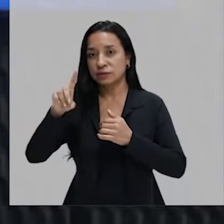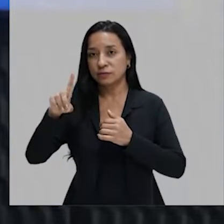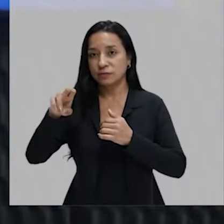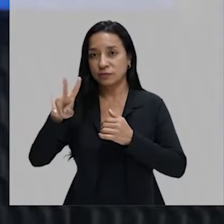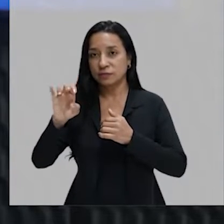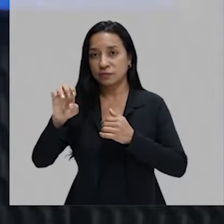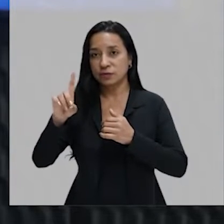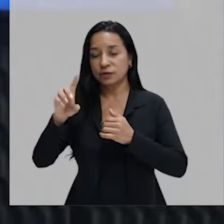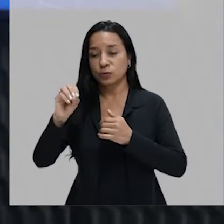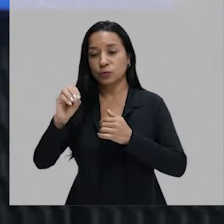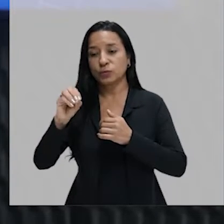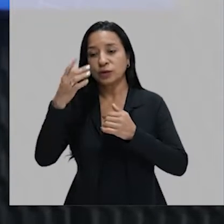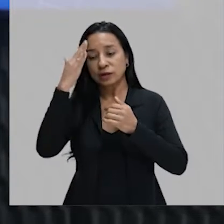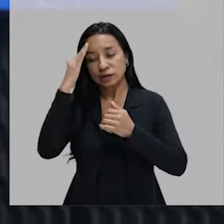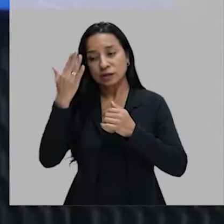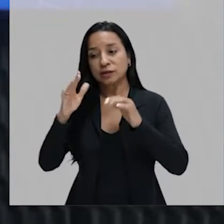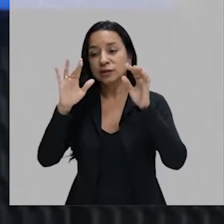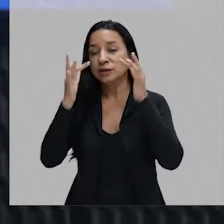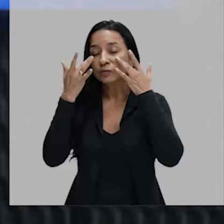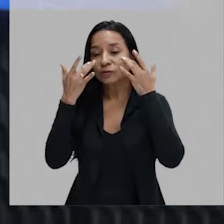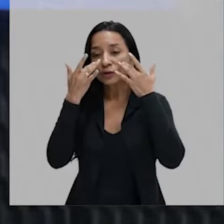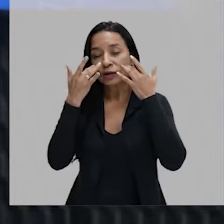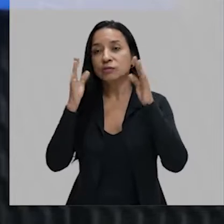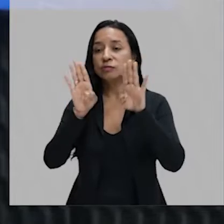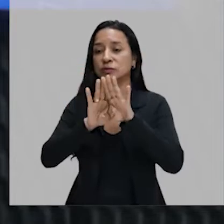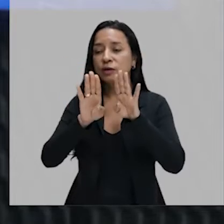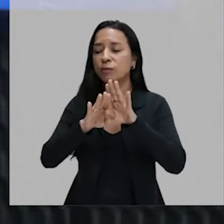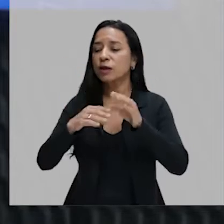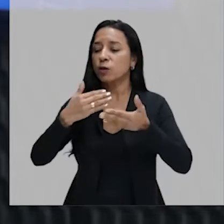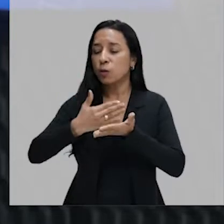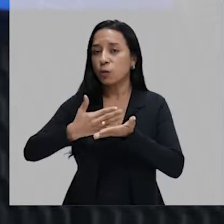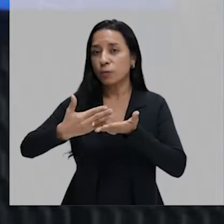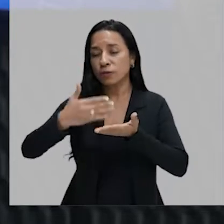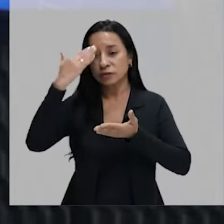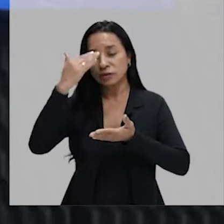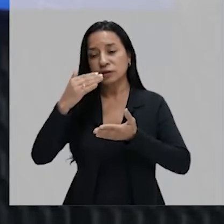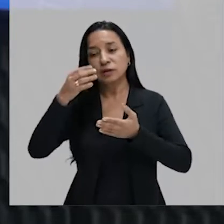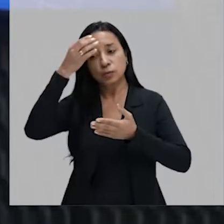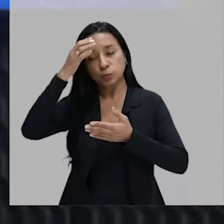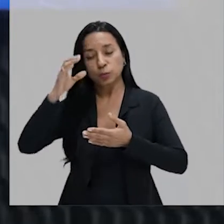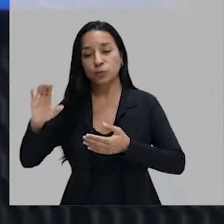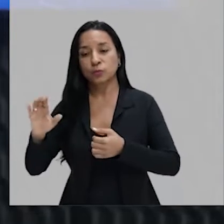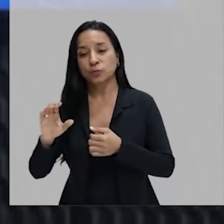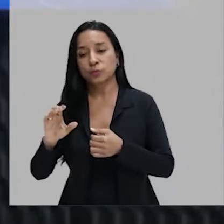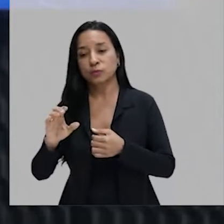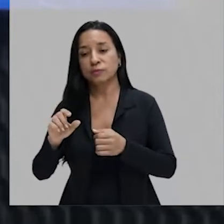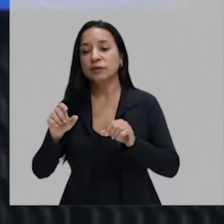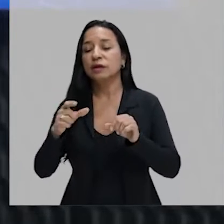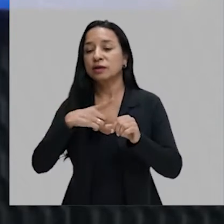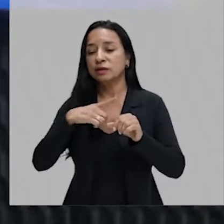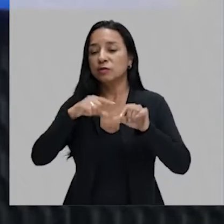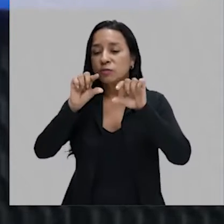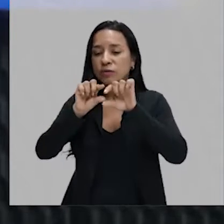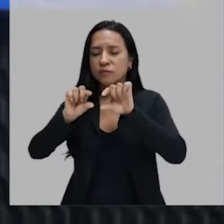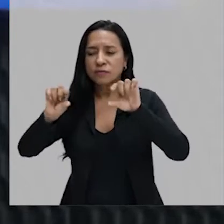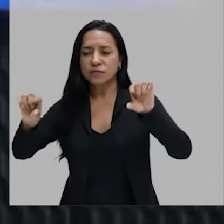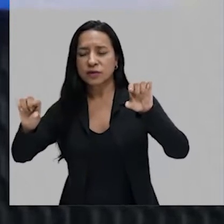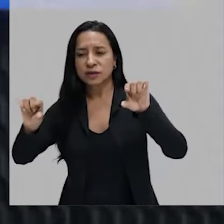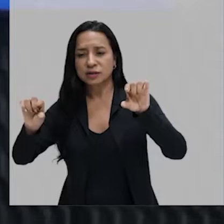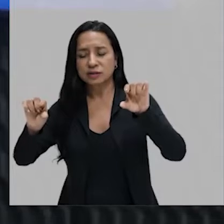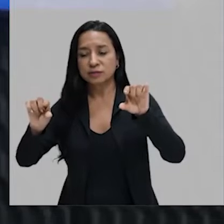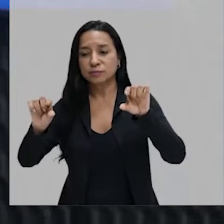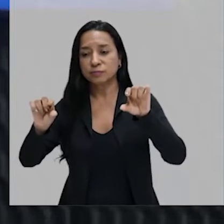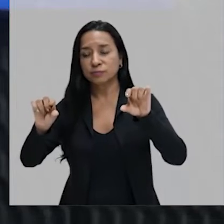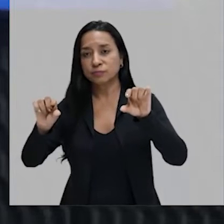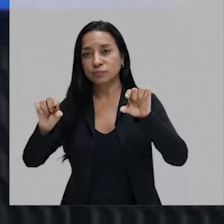Tem uma frase que eu coloquei, deixa eu ver se está aqui. Não, não é essa. Né? Uma frase que eu coloquei, mas as pessoas costumam dizer assim, né, que